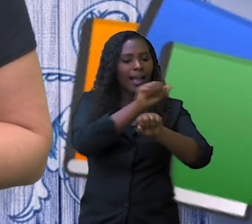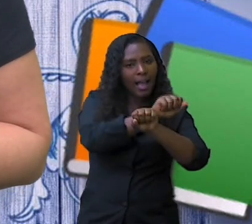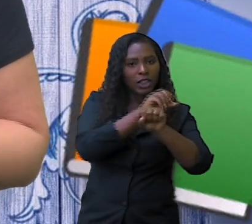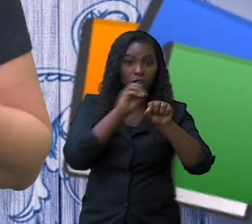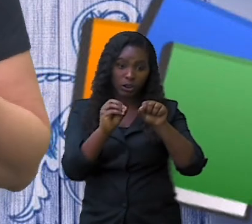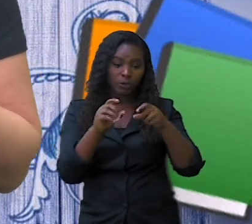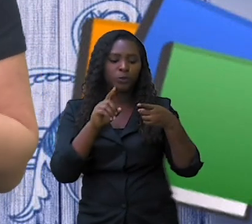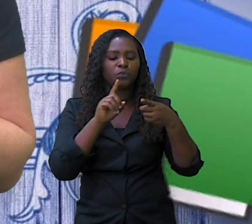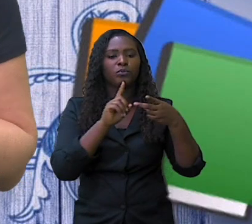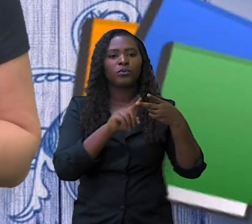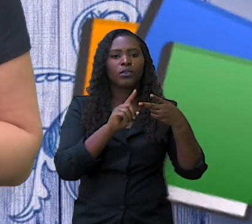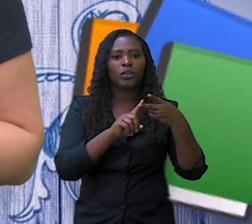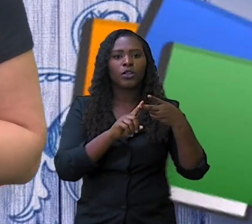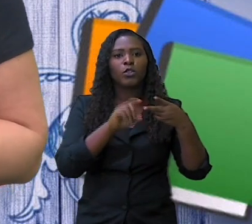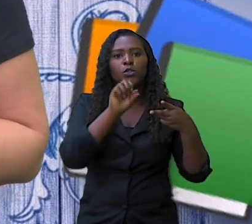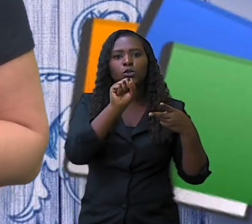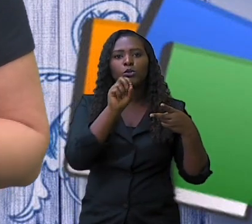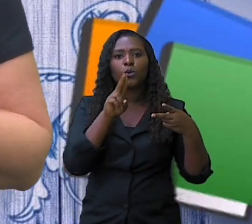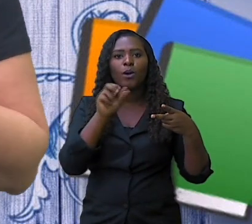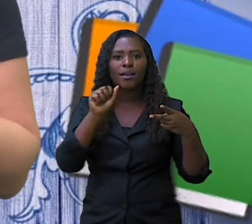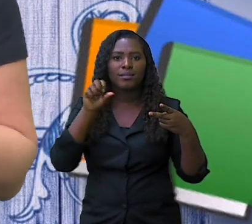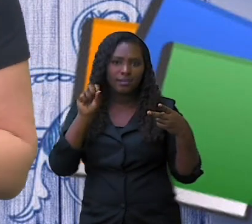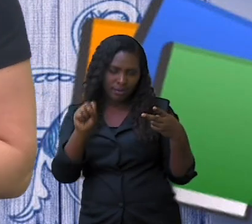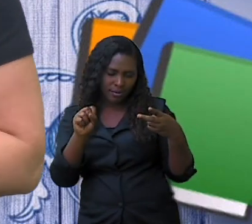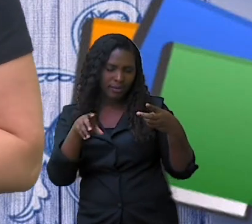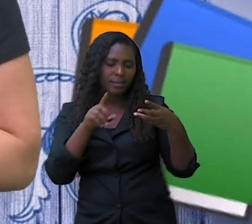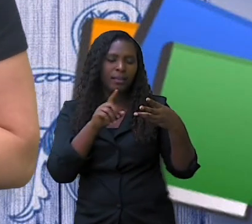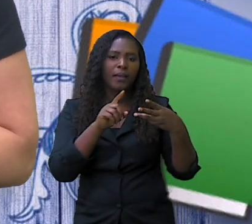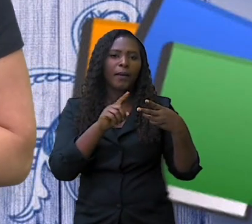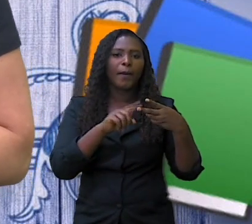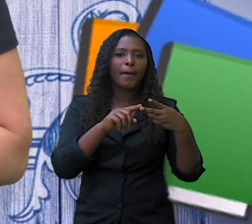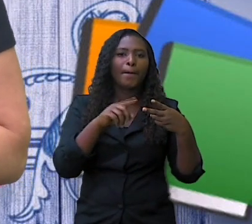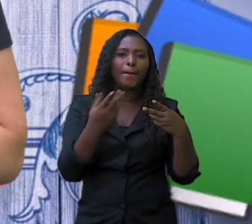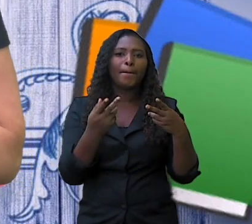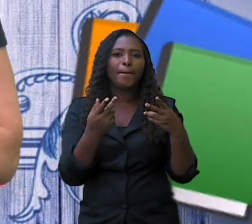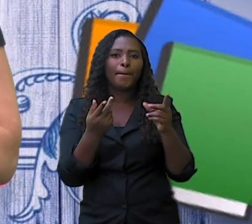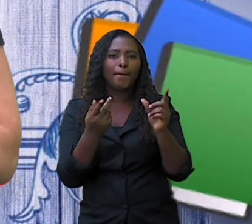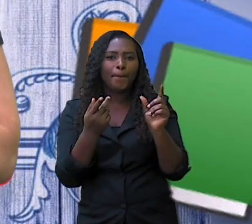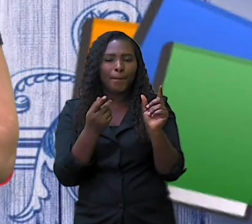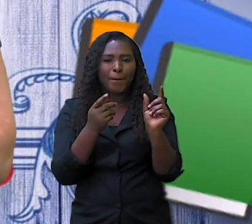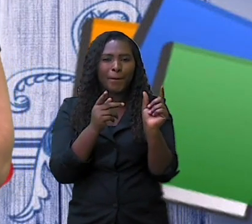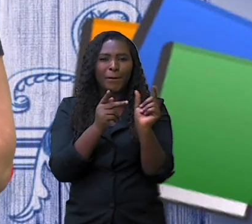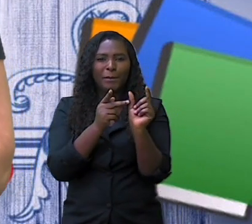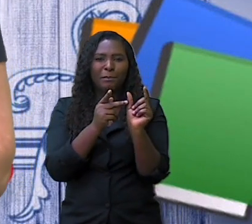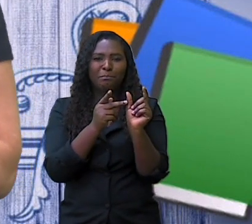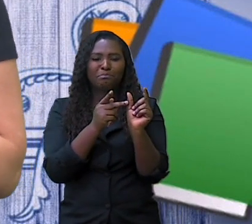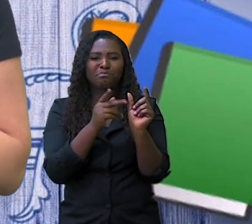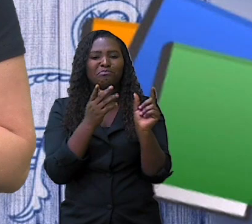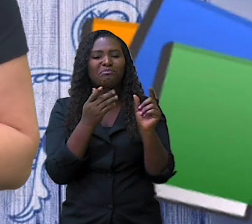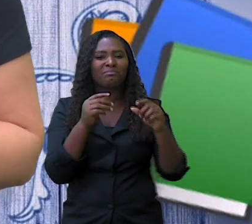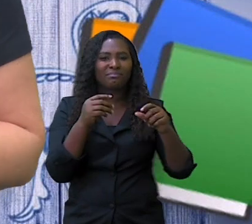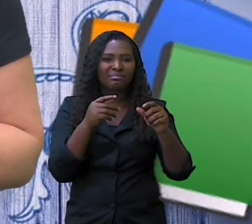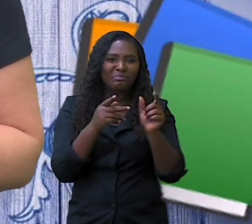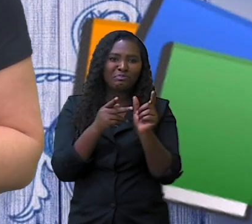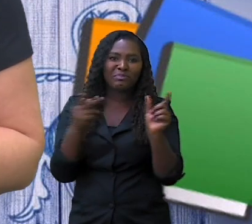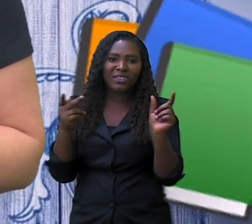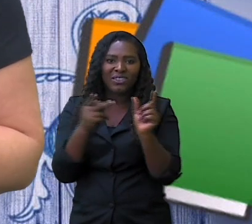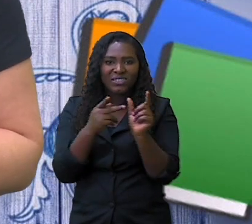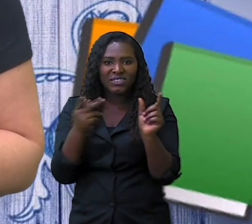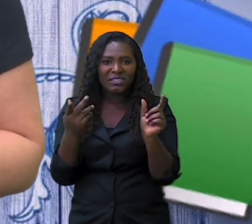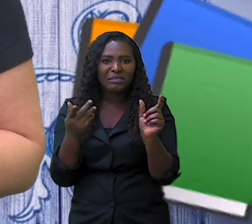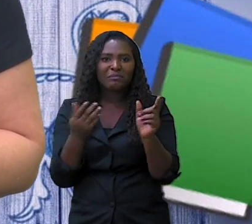é pronome, duas, que é um numeral, e animadas, adjetivo, não é mesmo? E aí a gente percebe, então, que